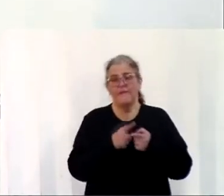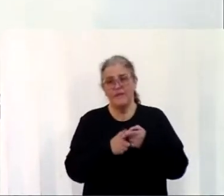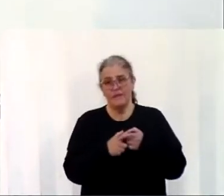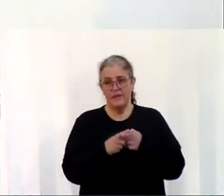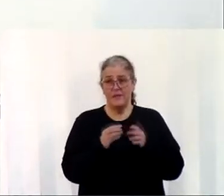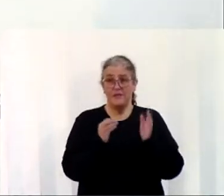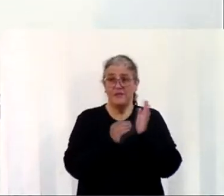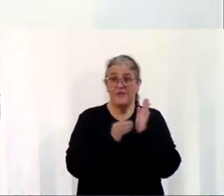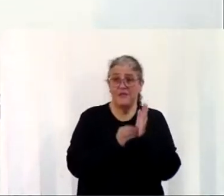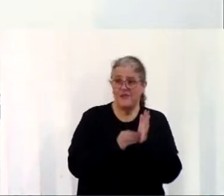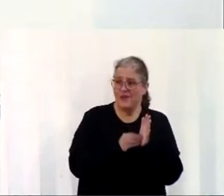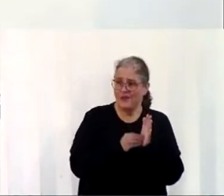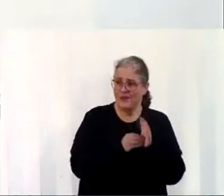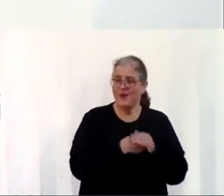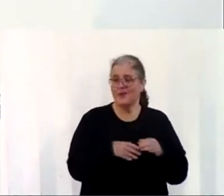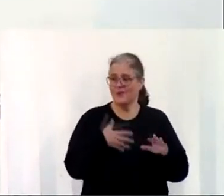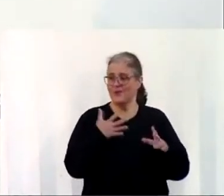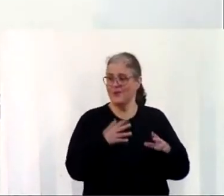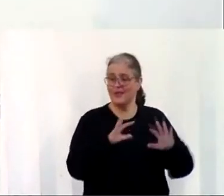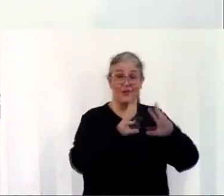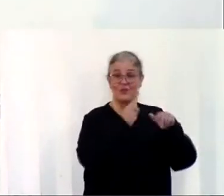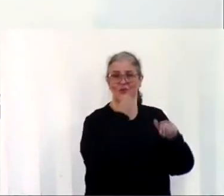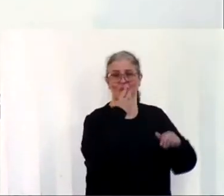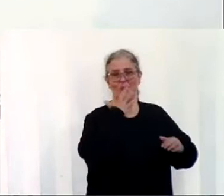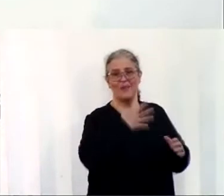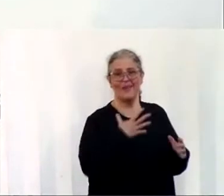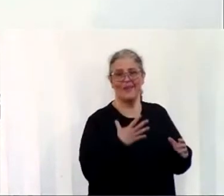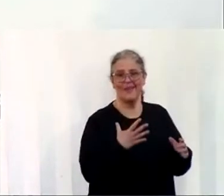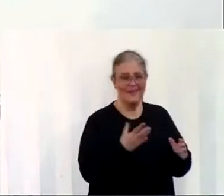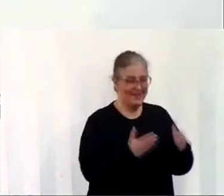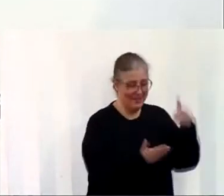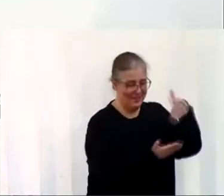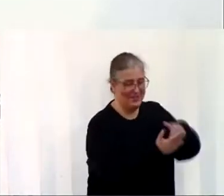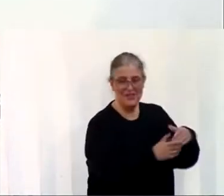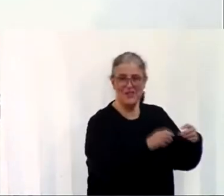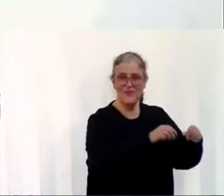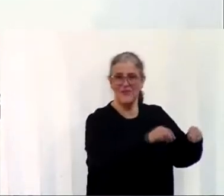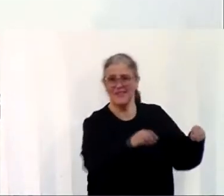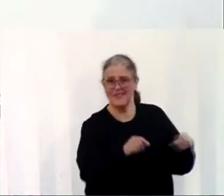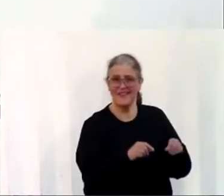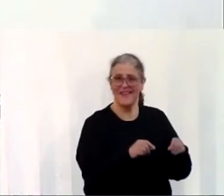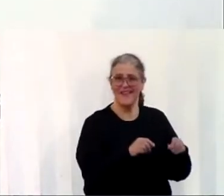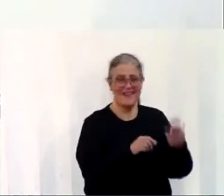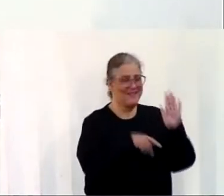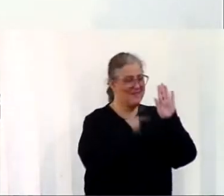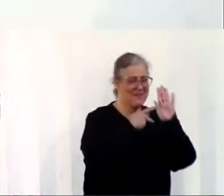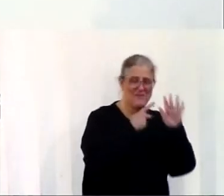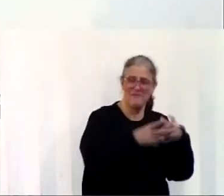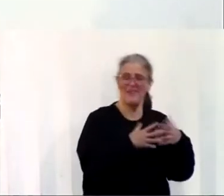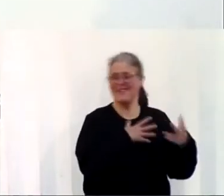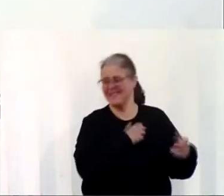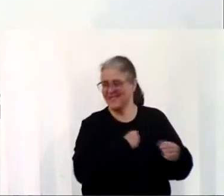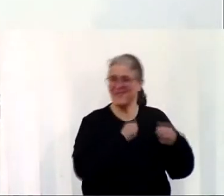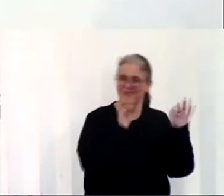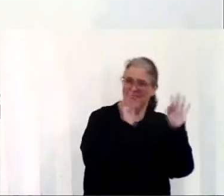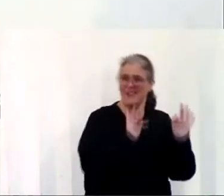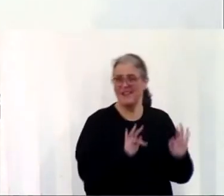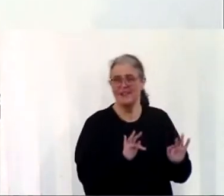as coisas estavam bem, quando o povo chegou à terra que era a promessa, o povo foi